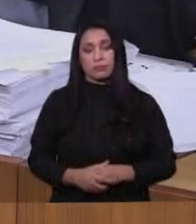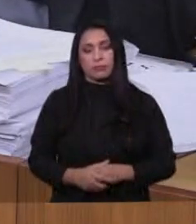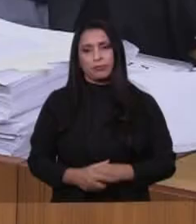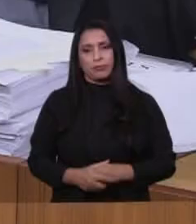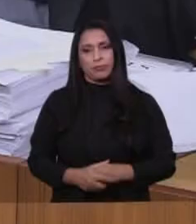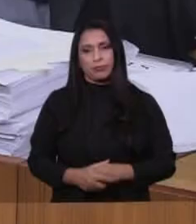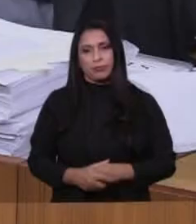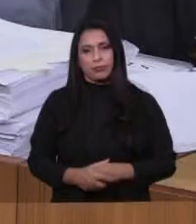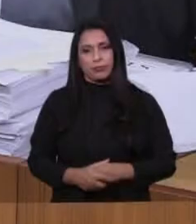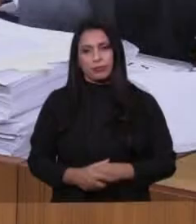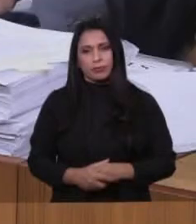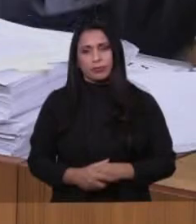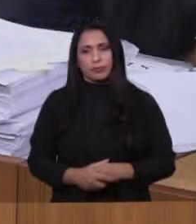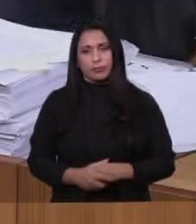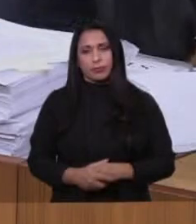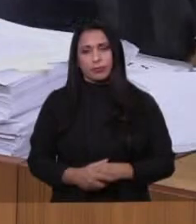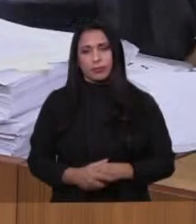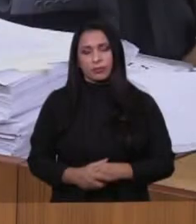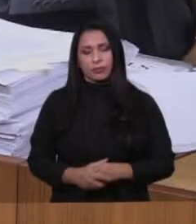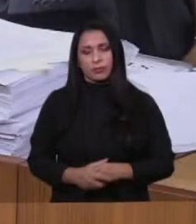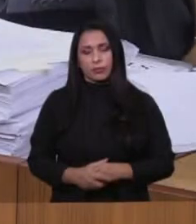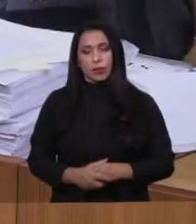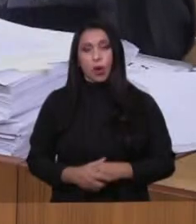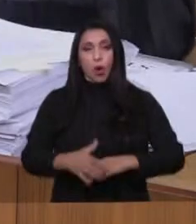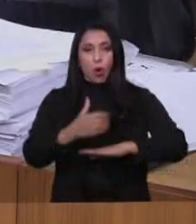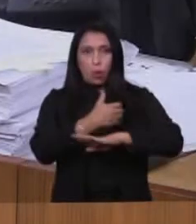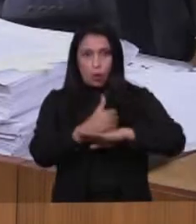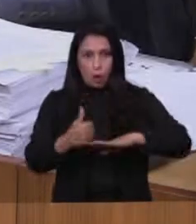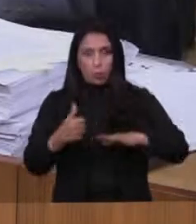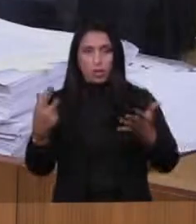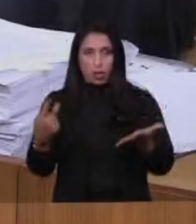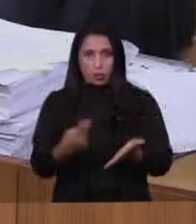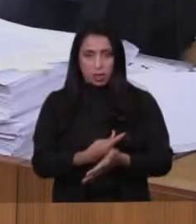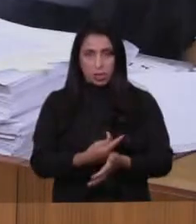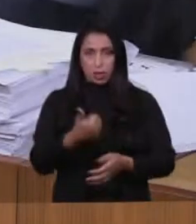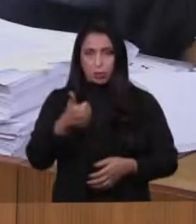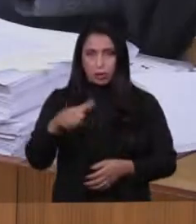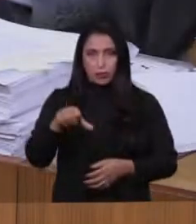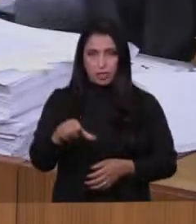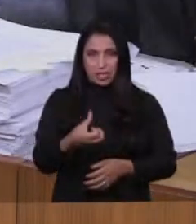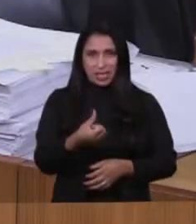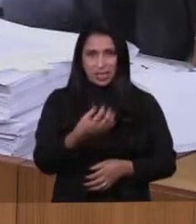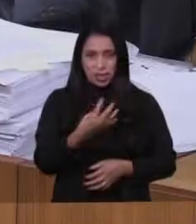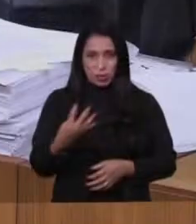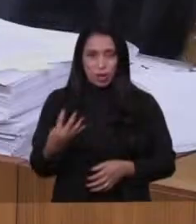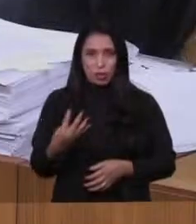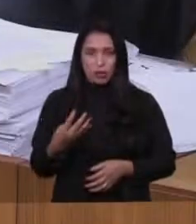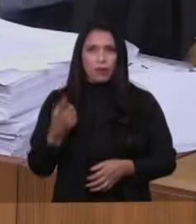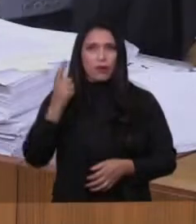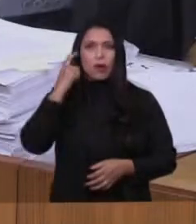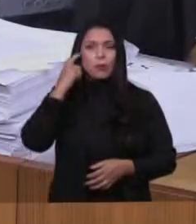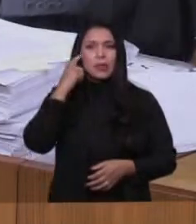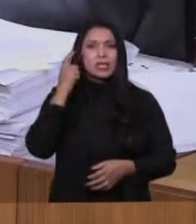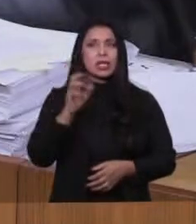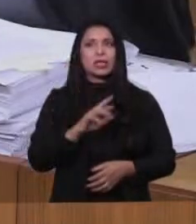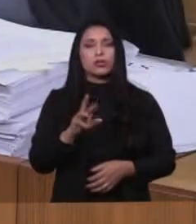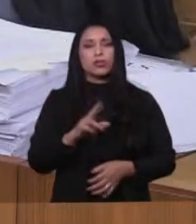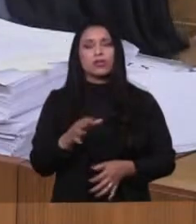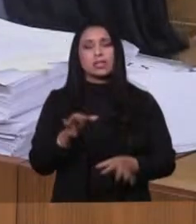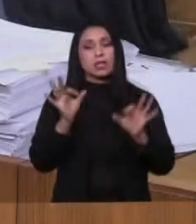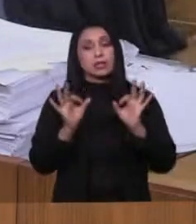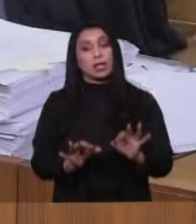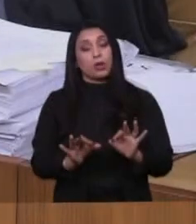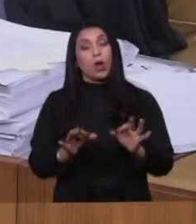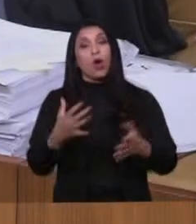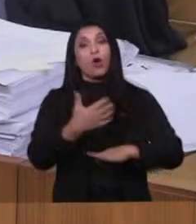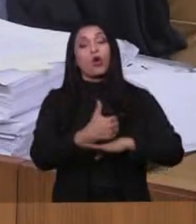64... O golpe de 64, vamos dizer que não tivesse dado certo, mas qual foi o golpe militar de